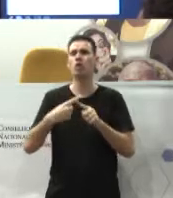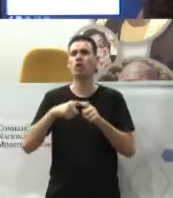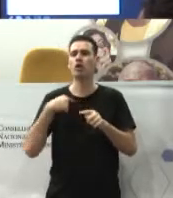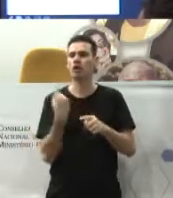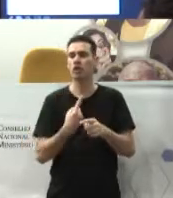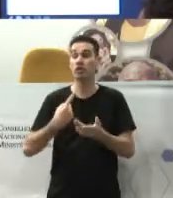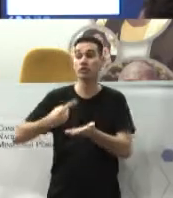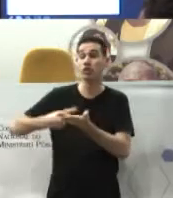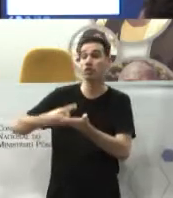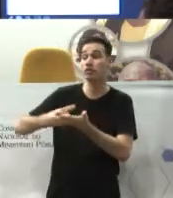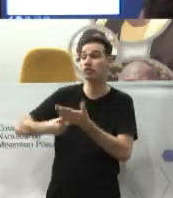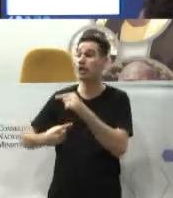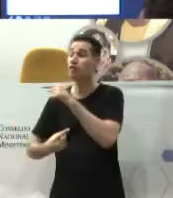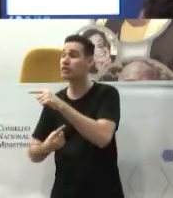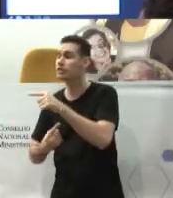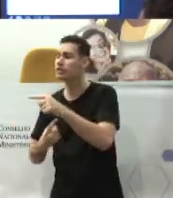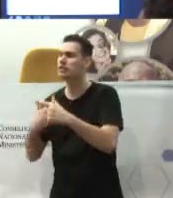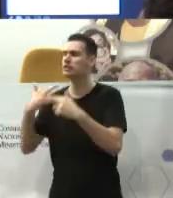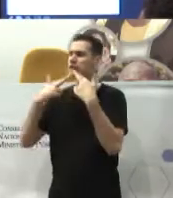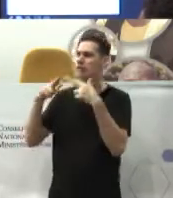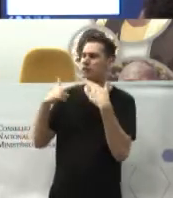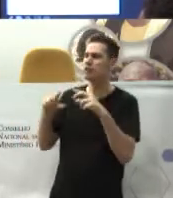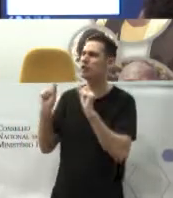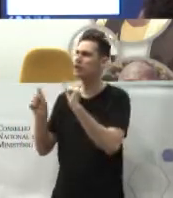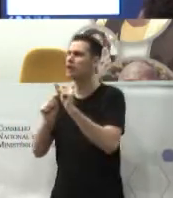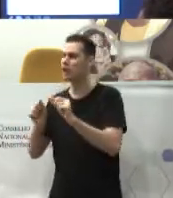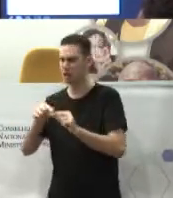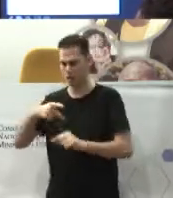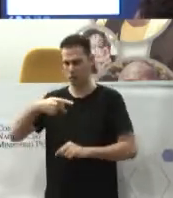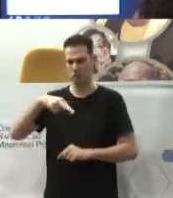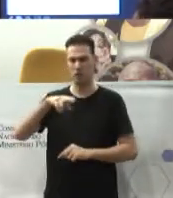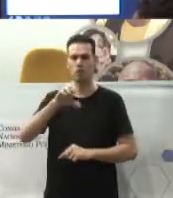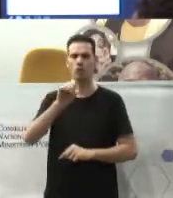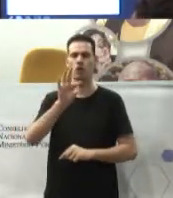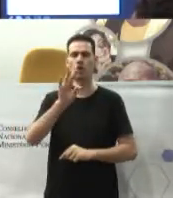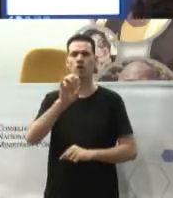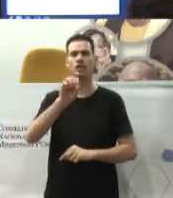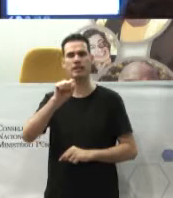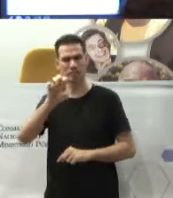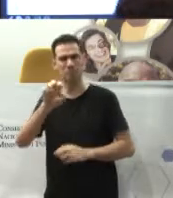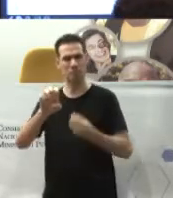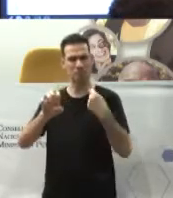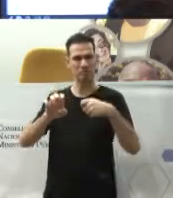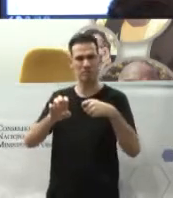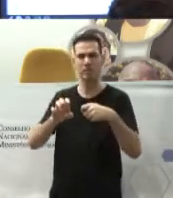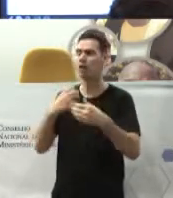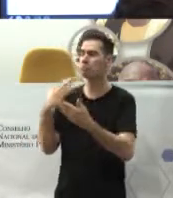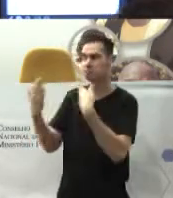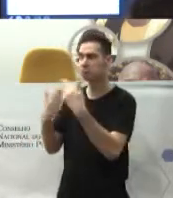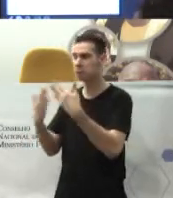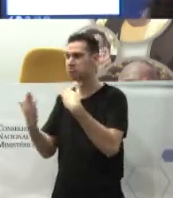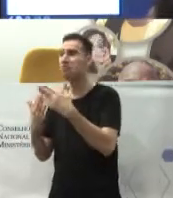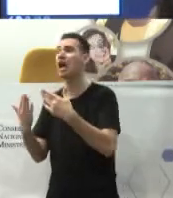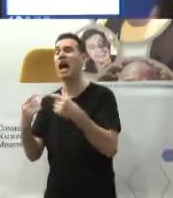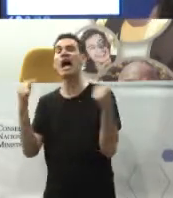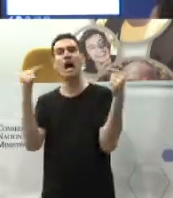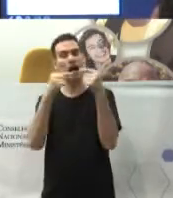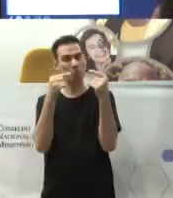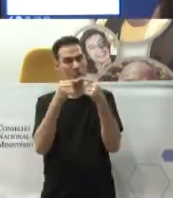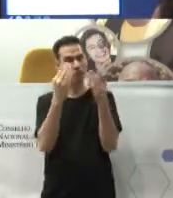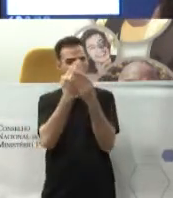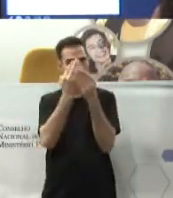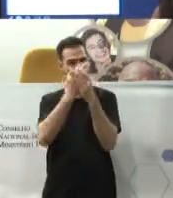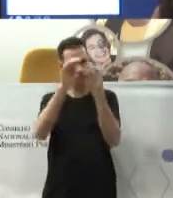com a parte contrária, oportunizamos produção de prova, e muitas vezes isso nem é judicializado. Então, do ponto de vista da função, como eu